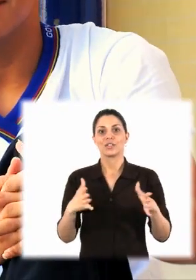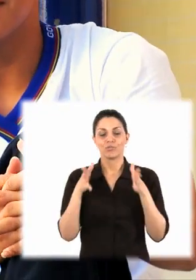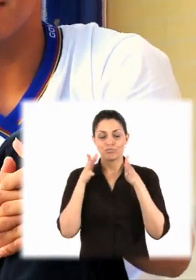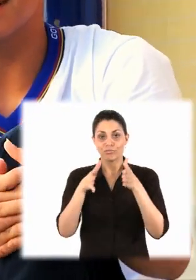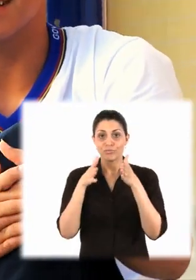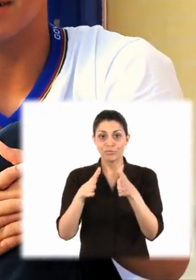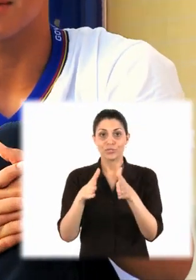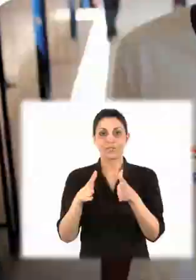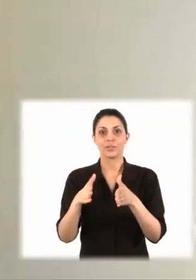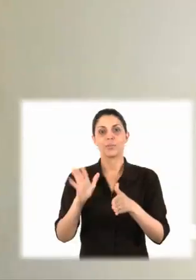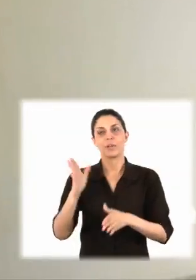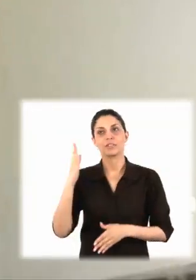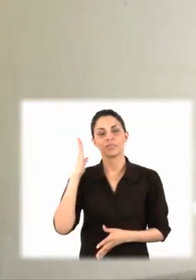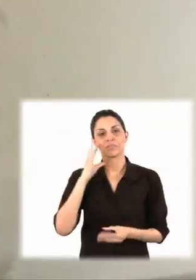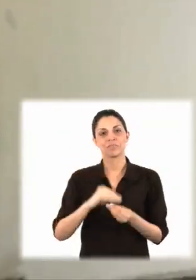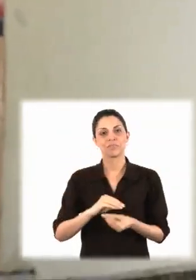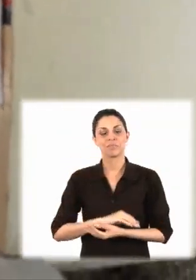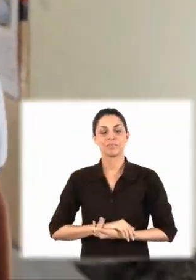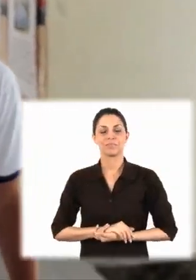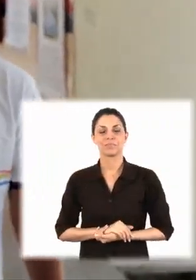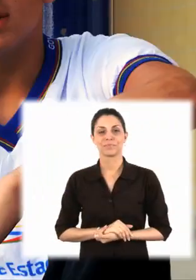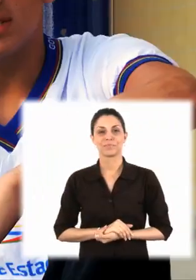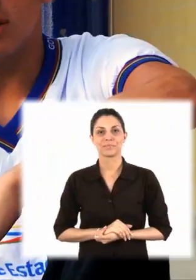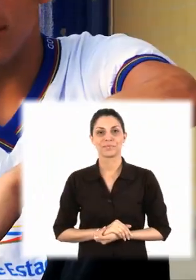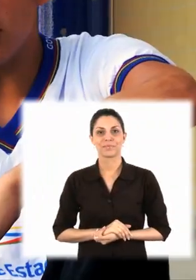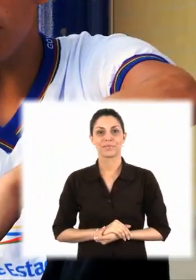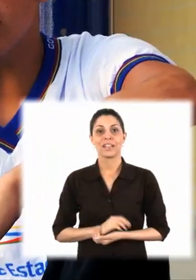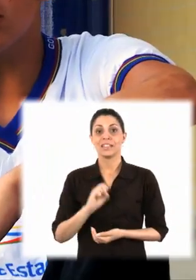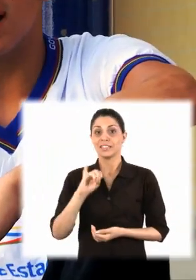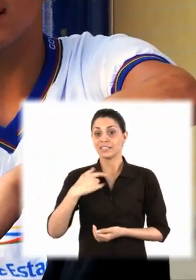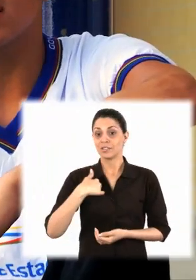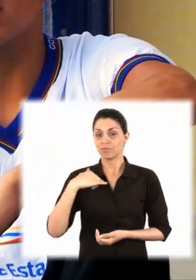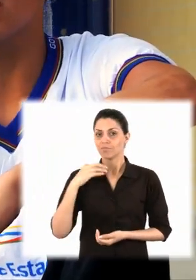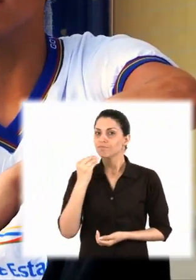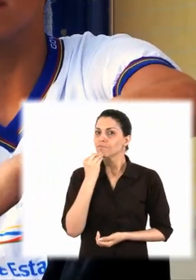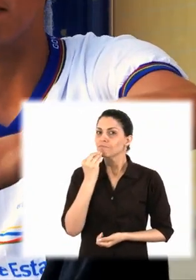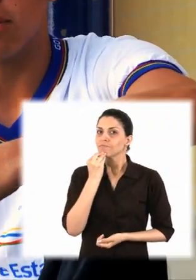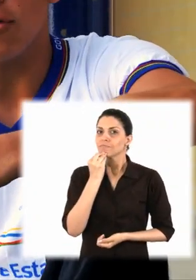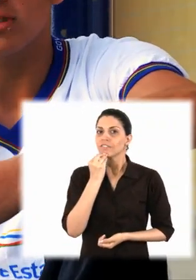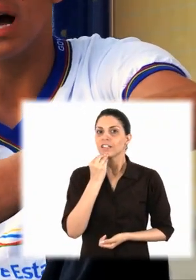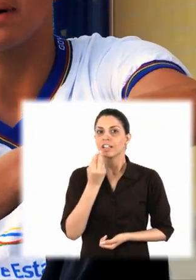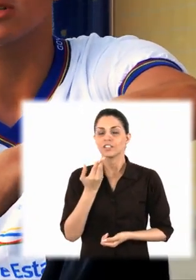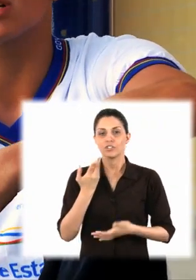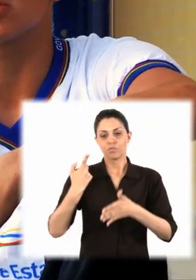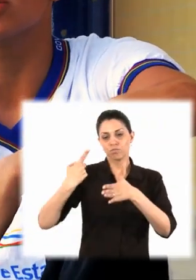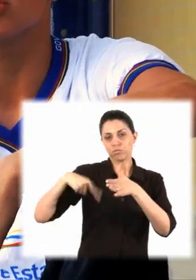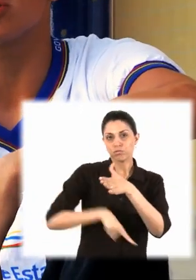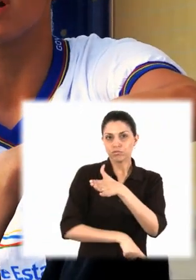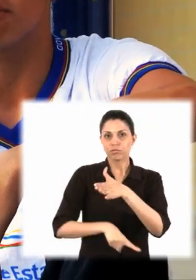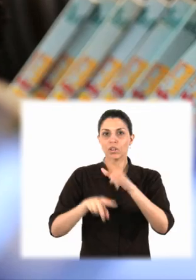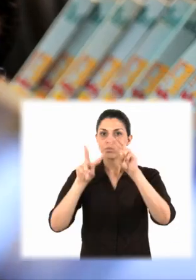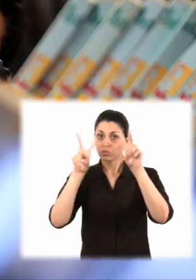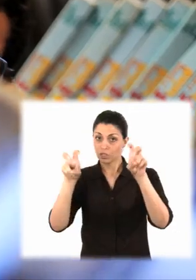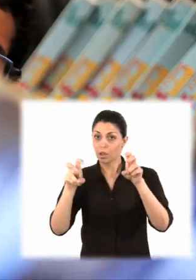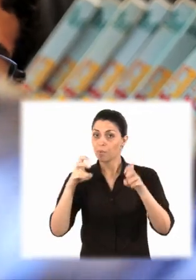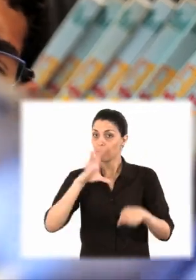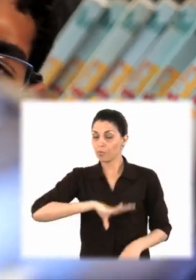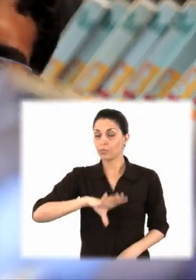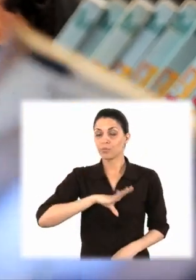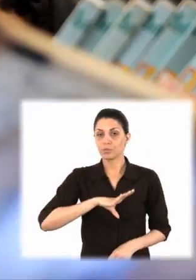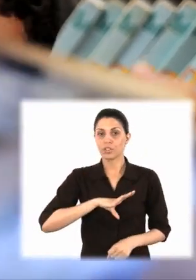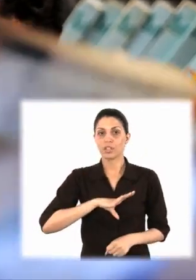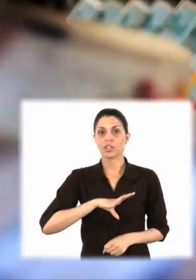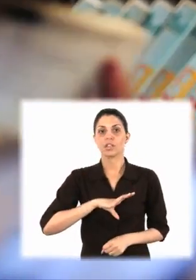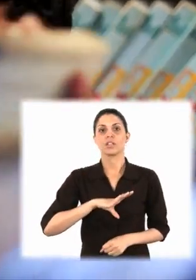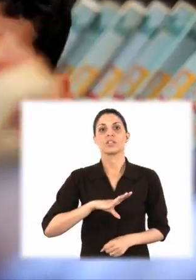mas deu pra entender o assunto. Se eu tivesse uma oportunidade assim de aprofundar mais no assunto sobre a língua portuguesa,